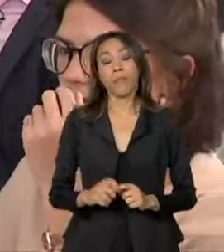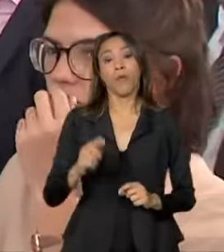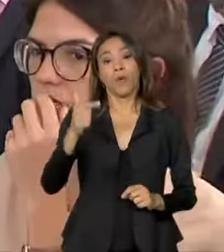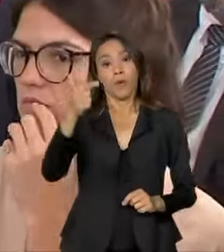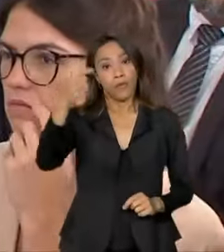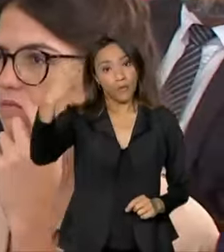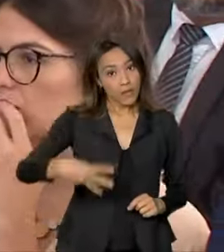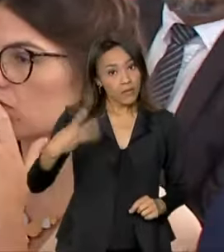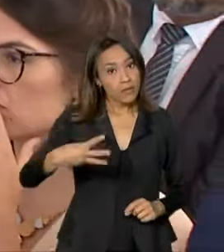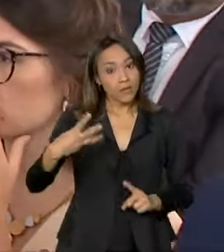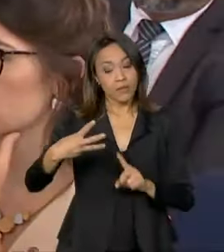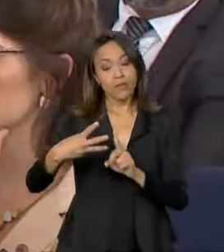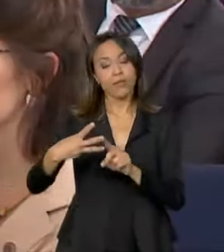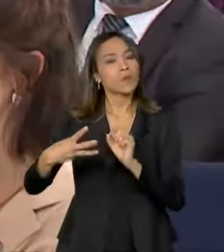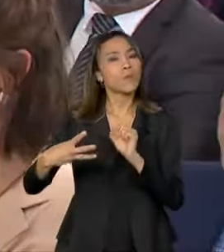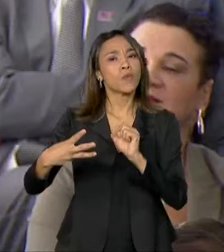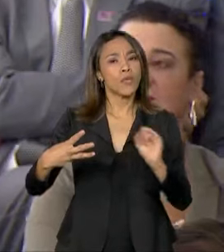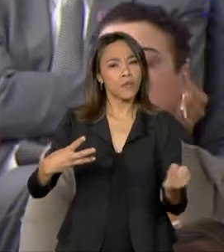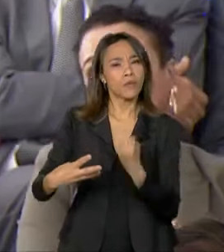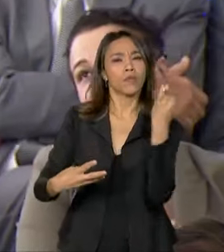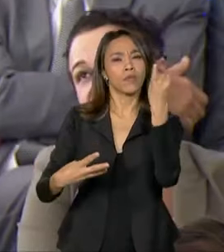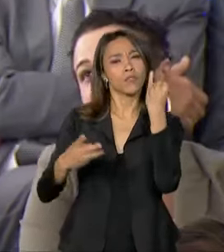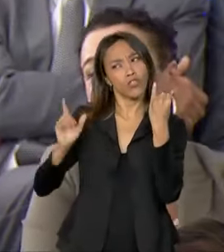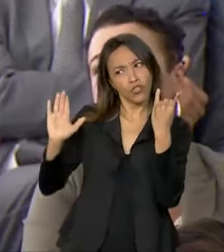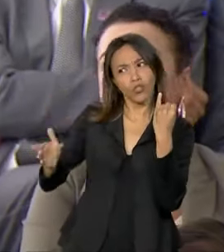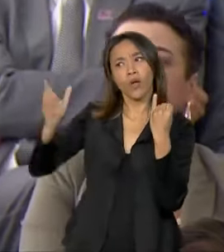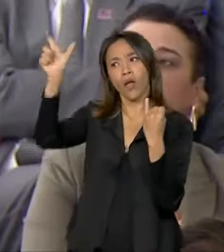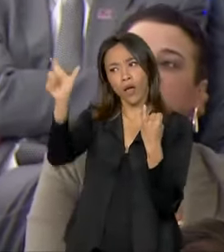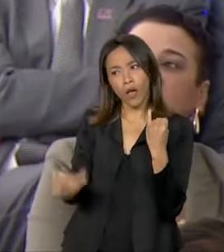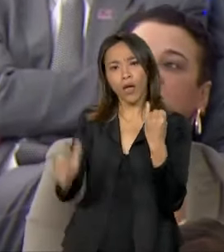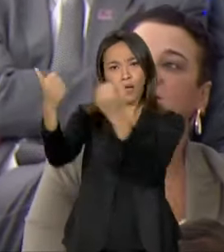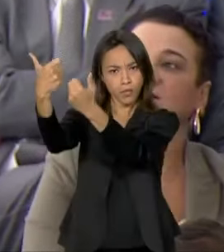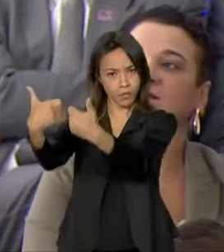A terceira coisa importante, o Haddad já disse.